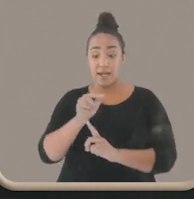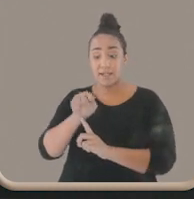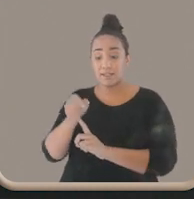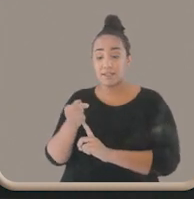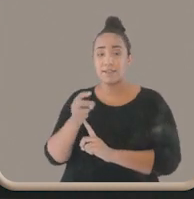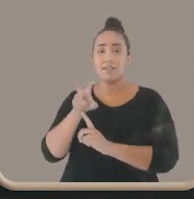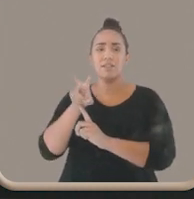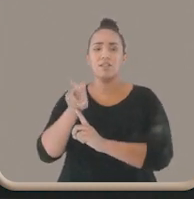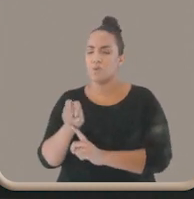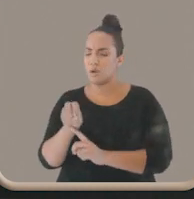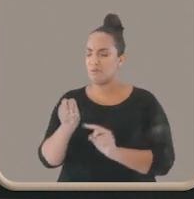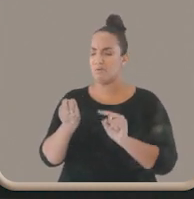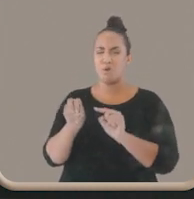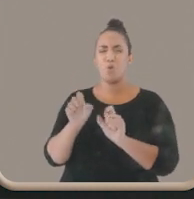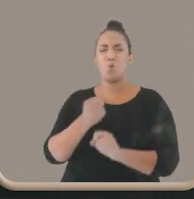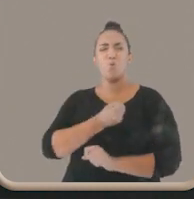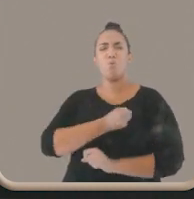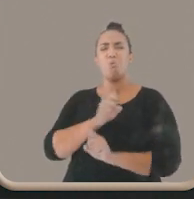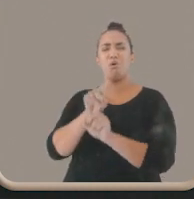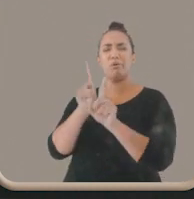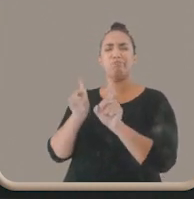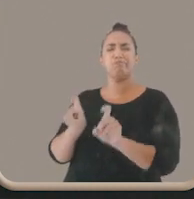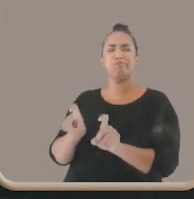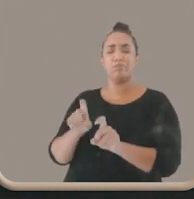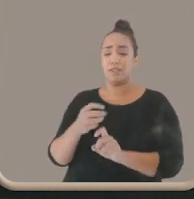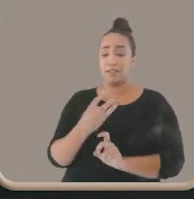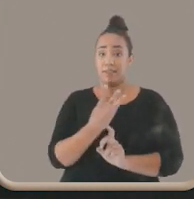R$3,50? Que tipo de número é esse?